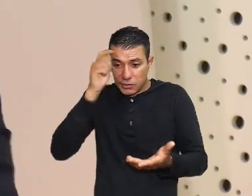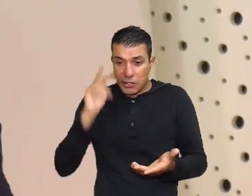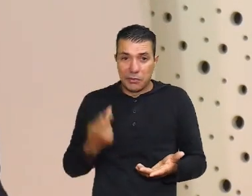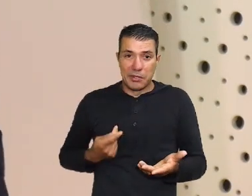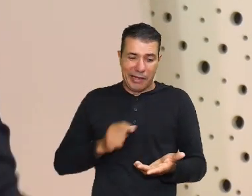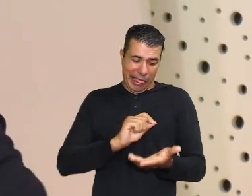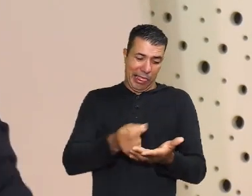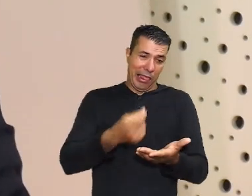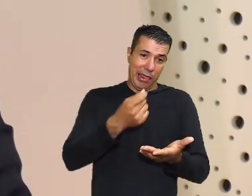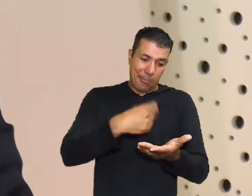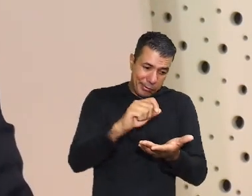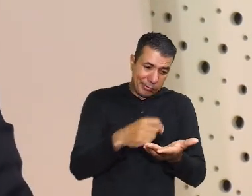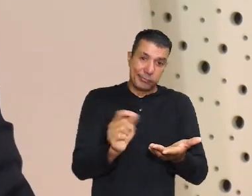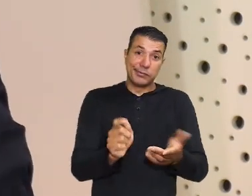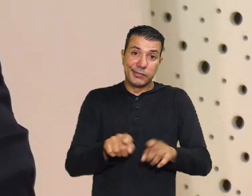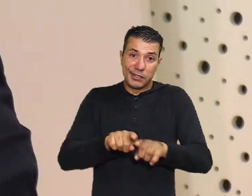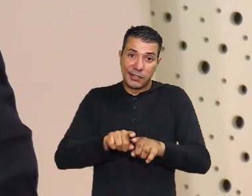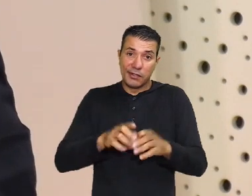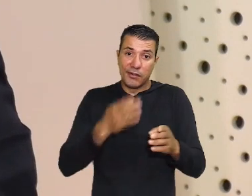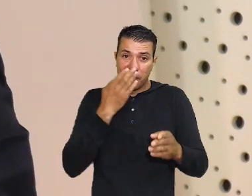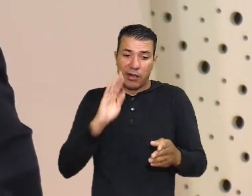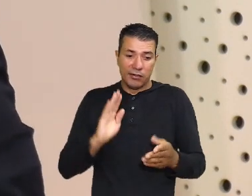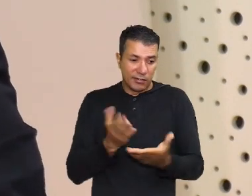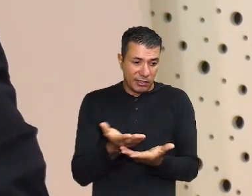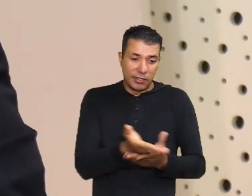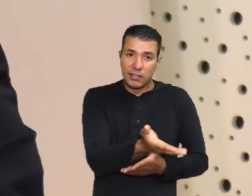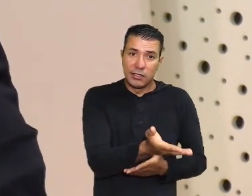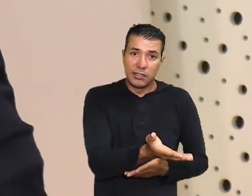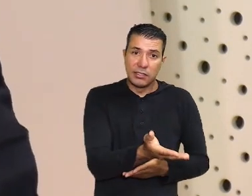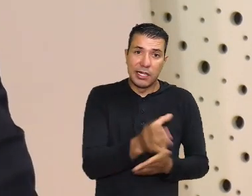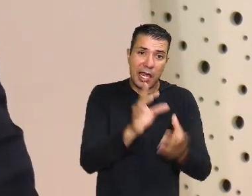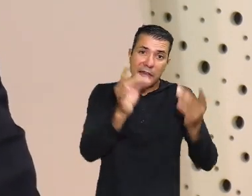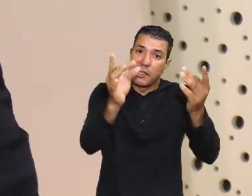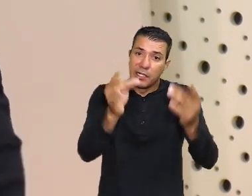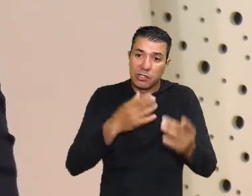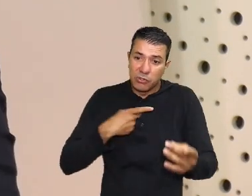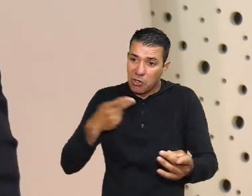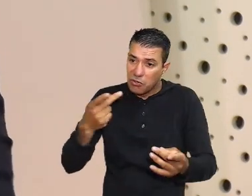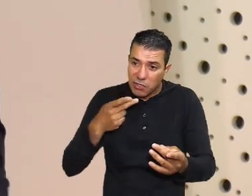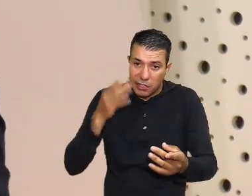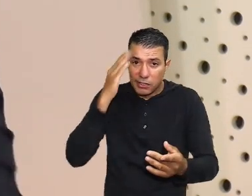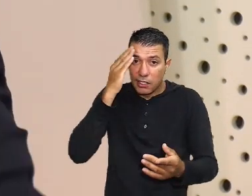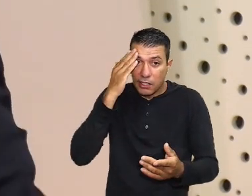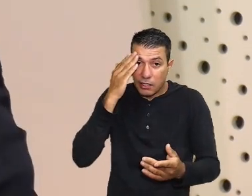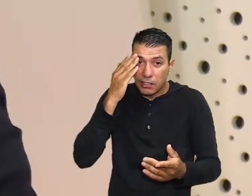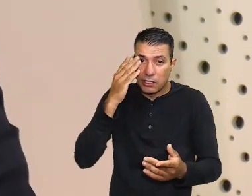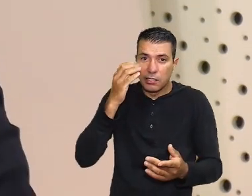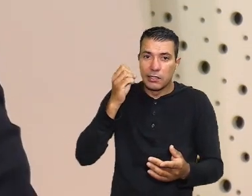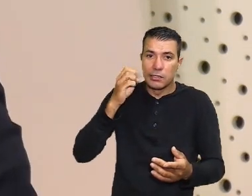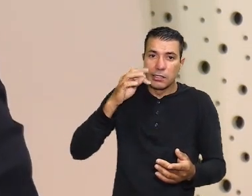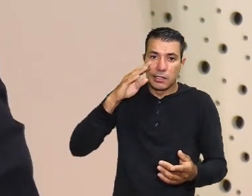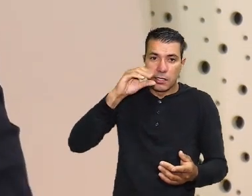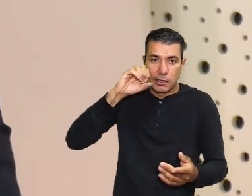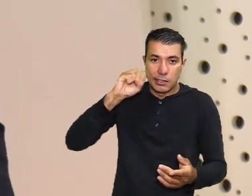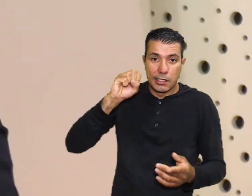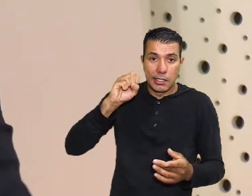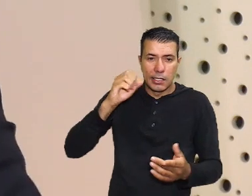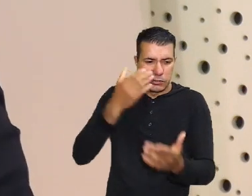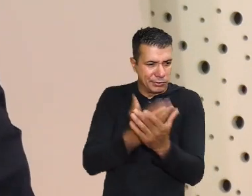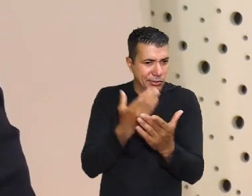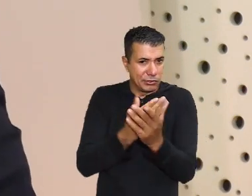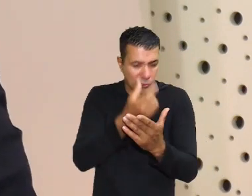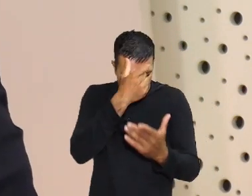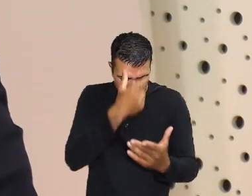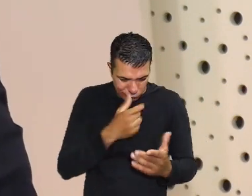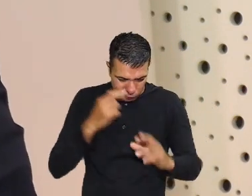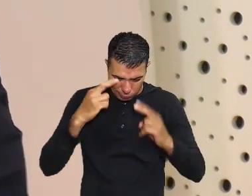escrita, imagine Satanás. Outros dizem, mas pastor contou detalhes que só eu e ele sabíamos. Satanás te estuda muito bem. Satanás sabe sobre